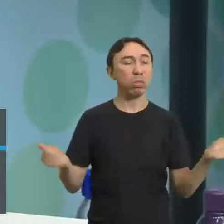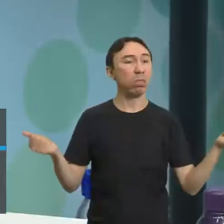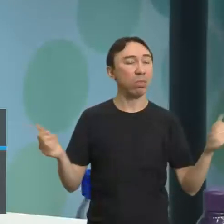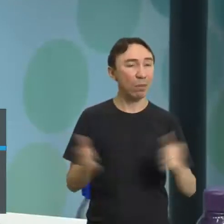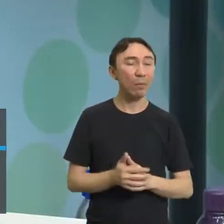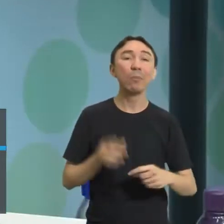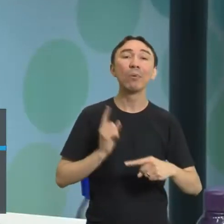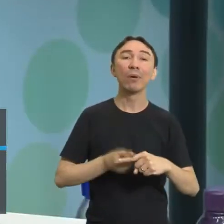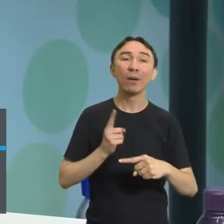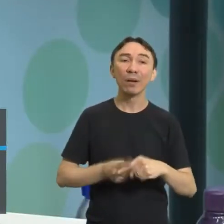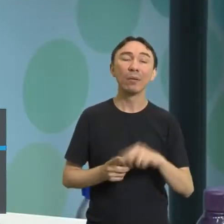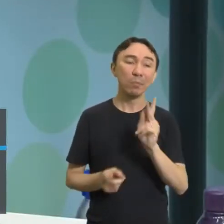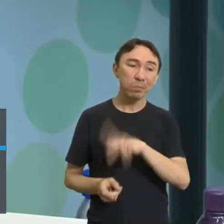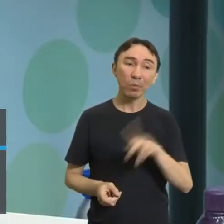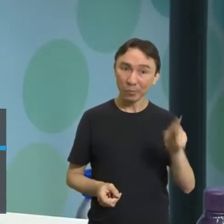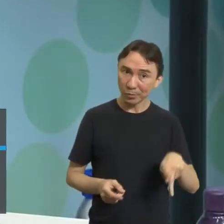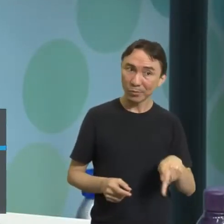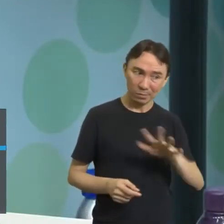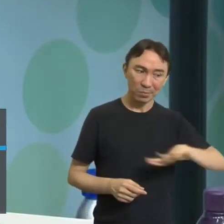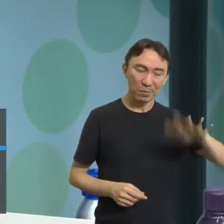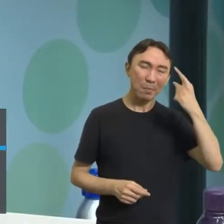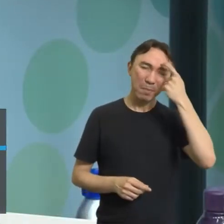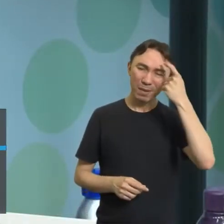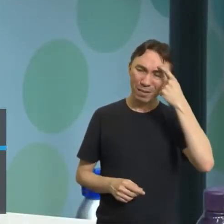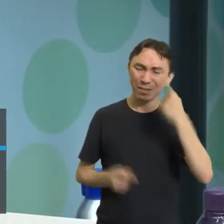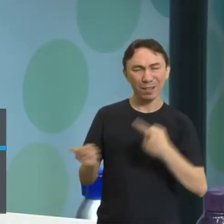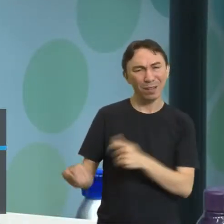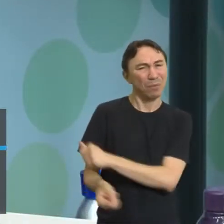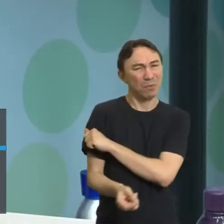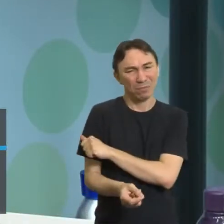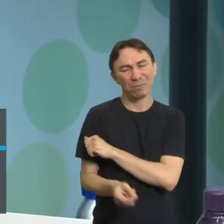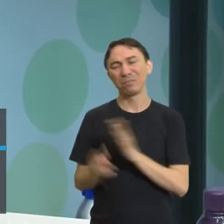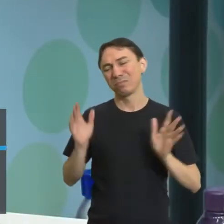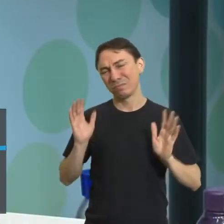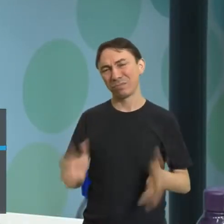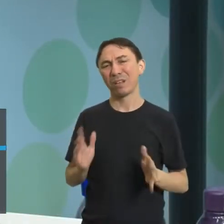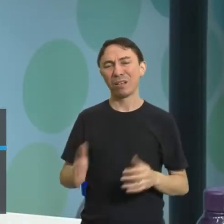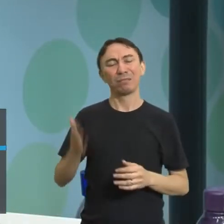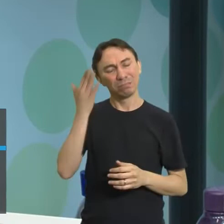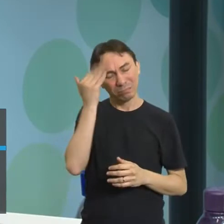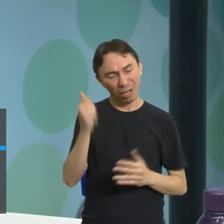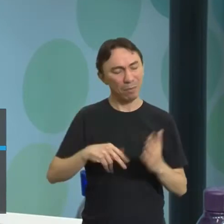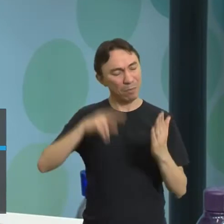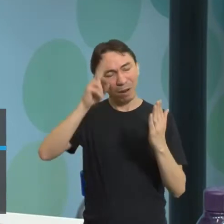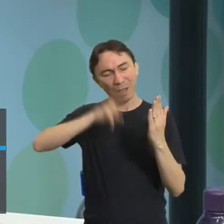anos, os estudantes já têm uma proficiência leitora e que